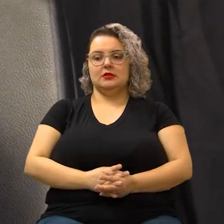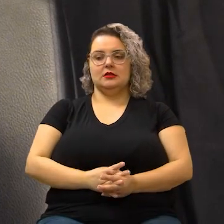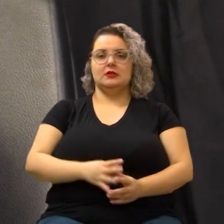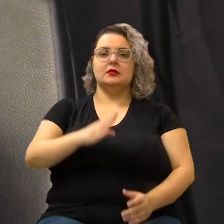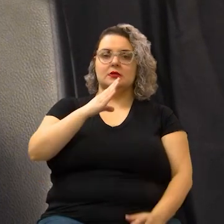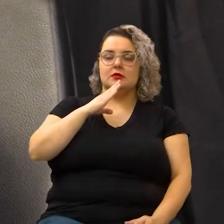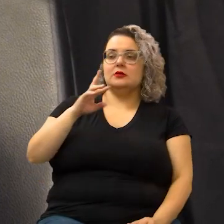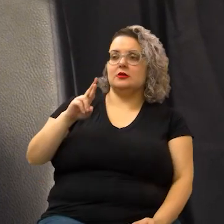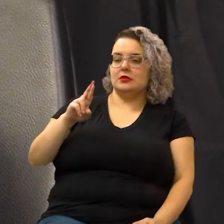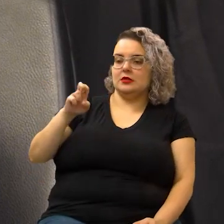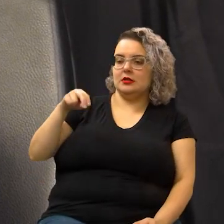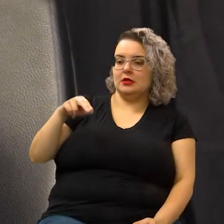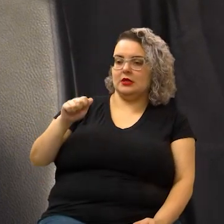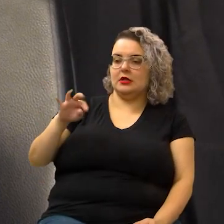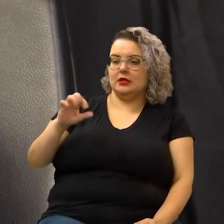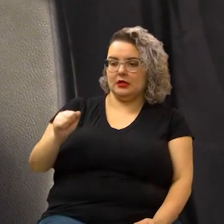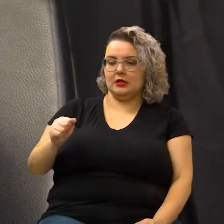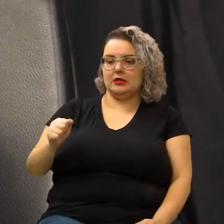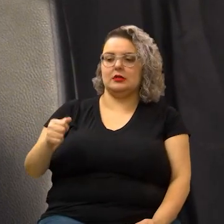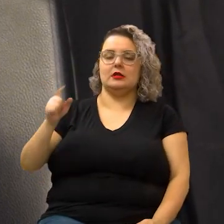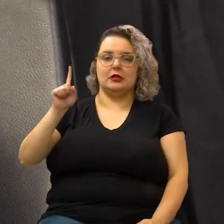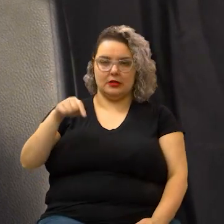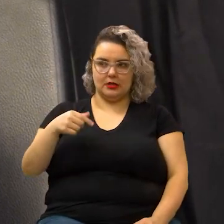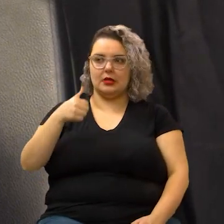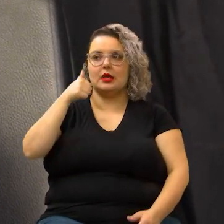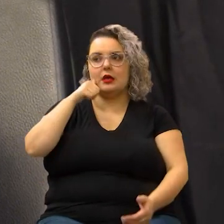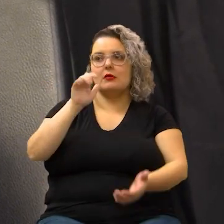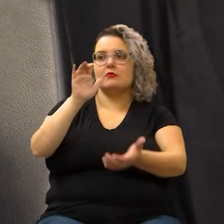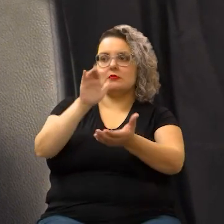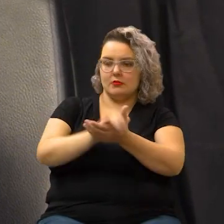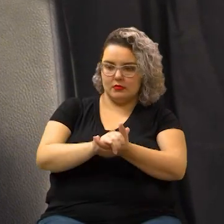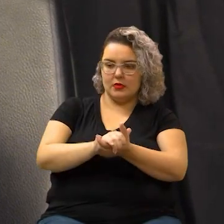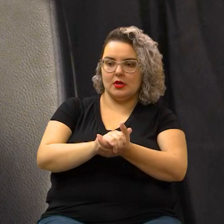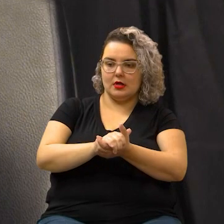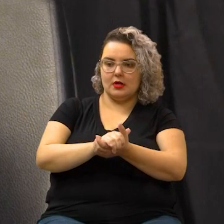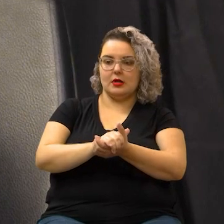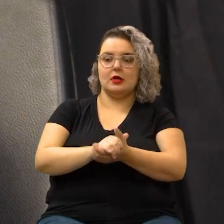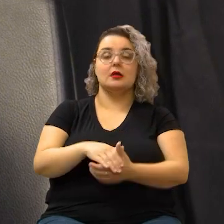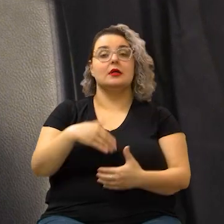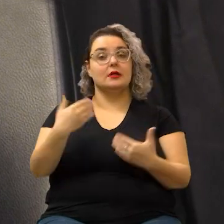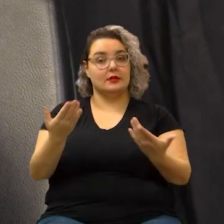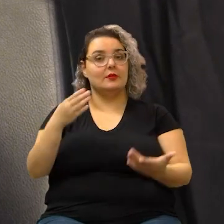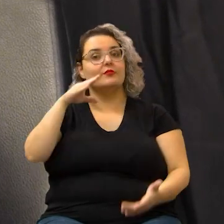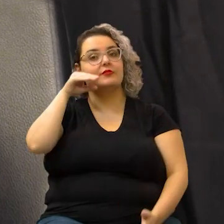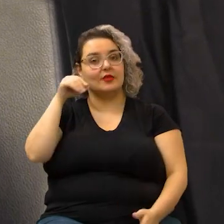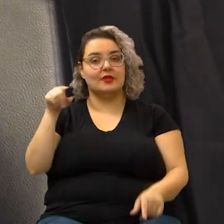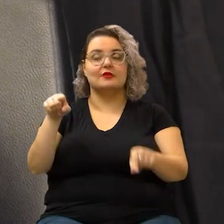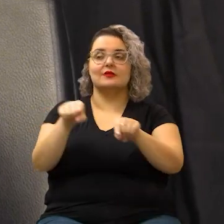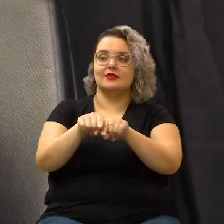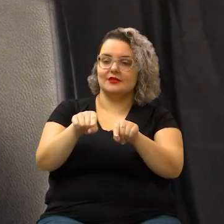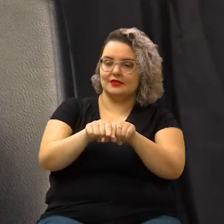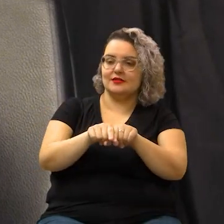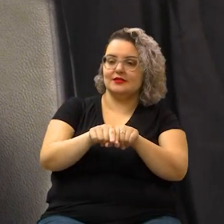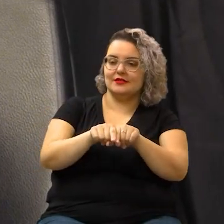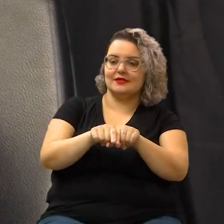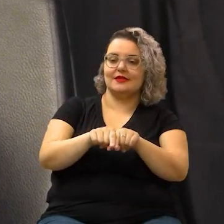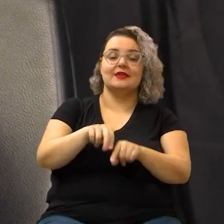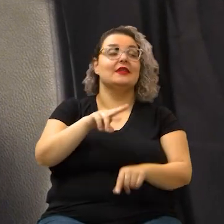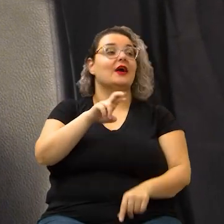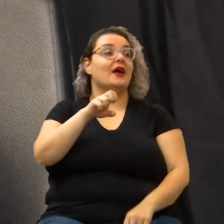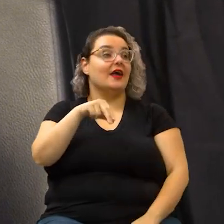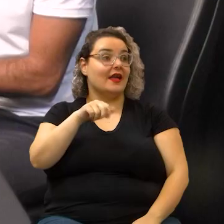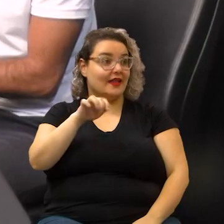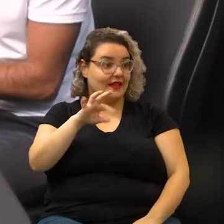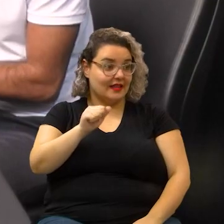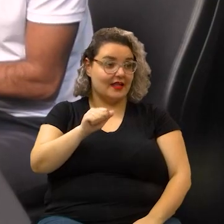eu conheci a Renata, que é a minha atual esposa. Ah, entendi. Então ainda na adolescência também... Então